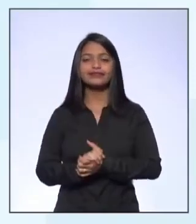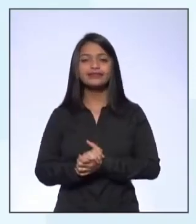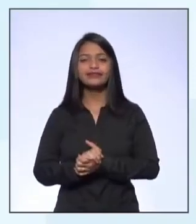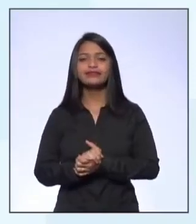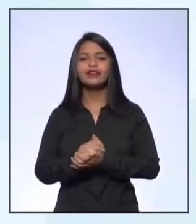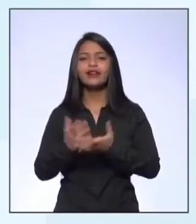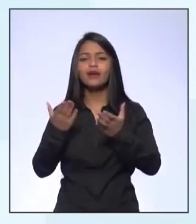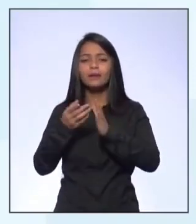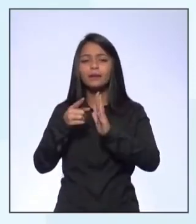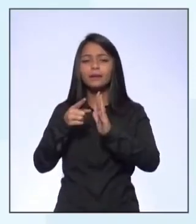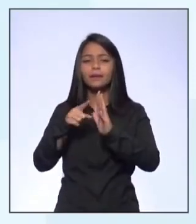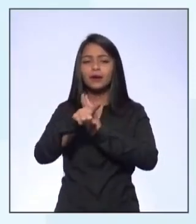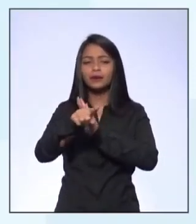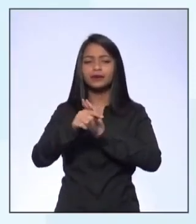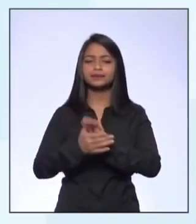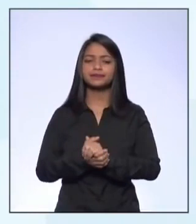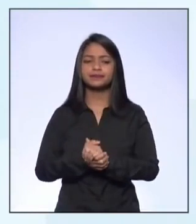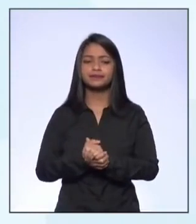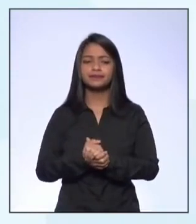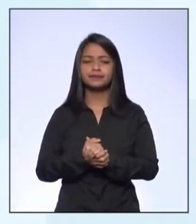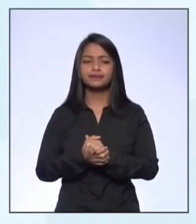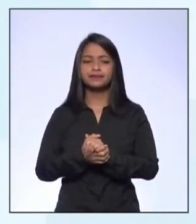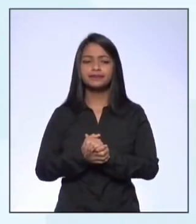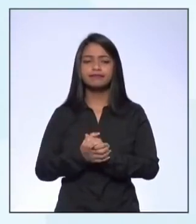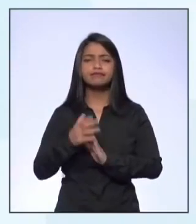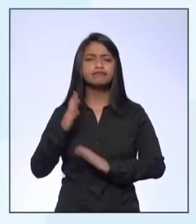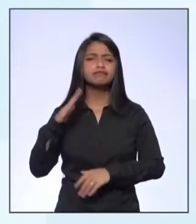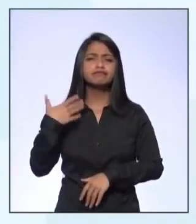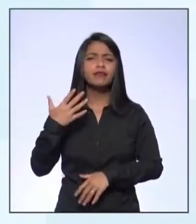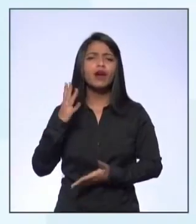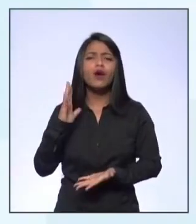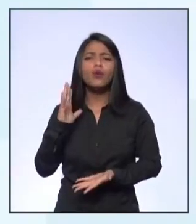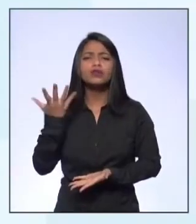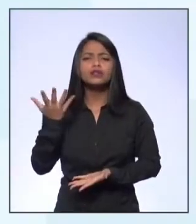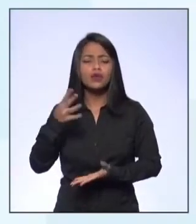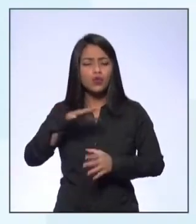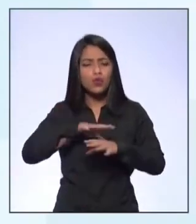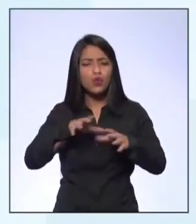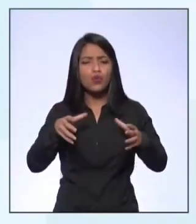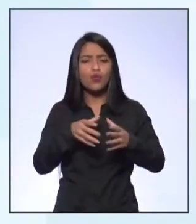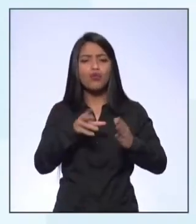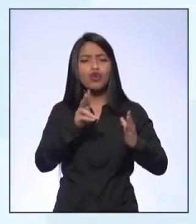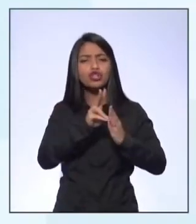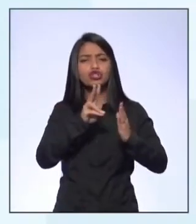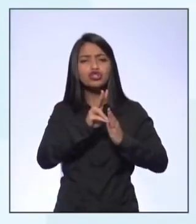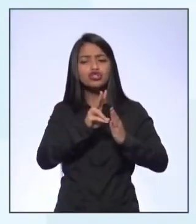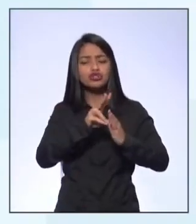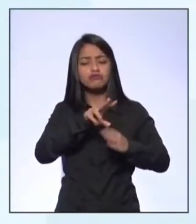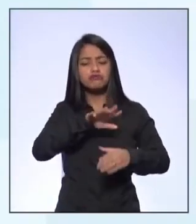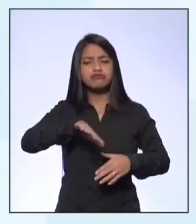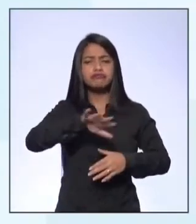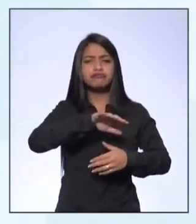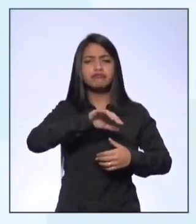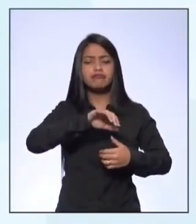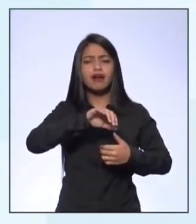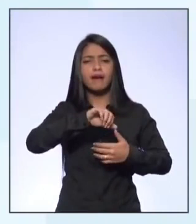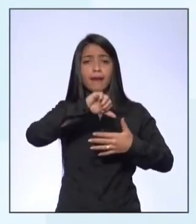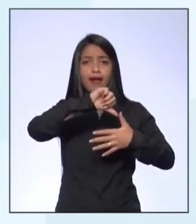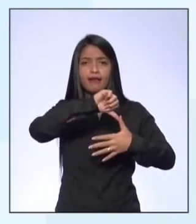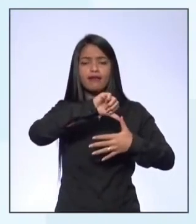vão identificar quais fatores contribuíram para o desaparecimento